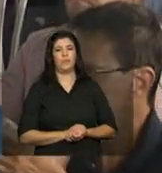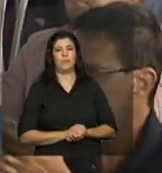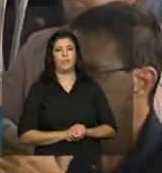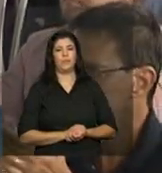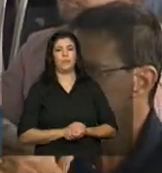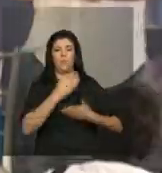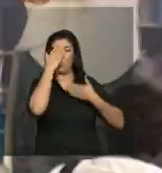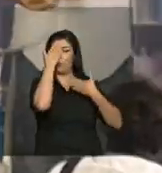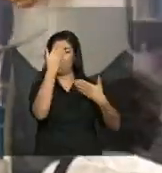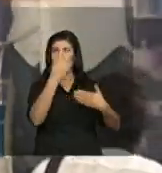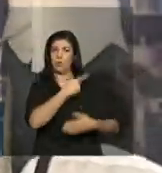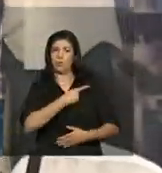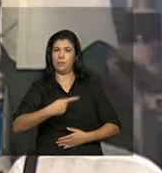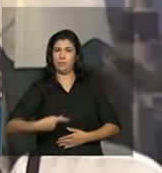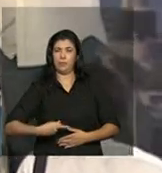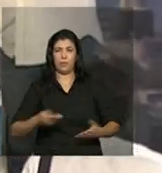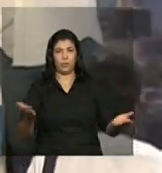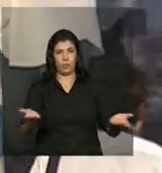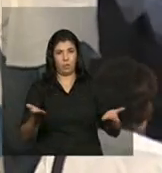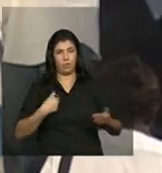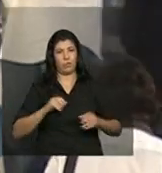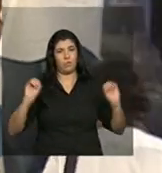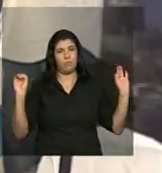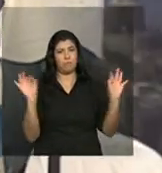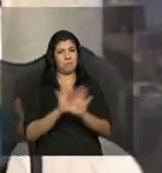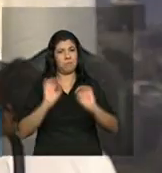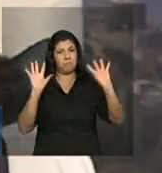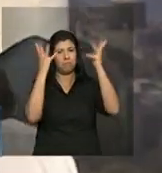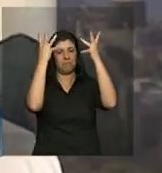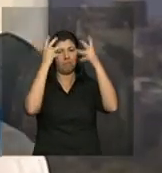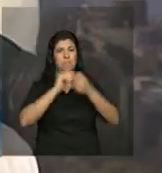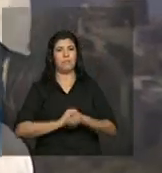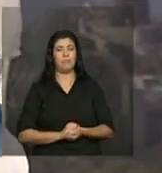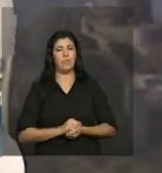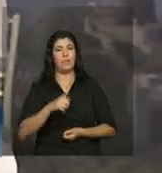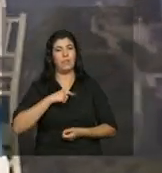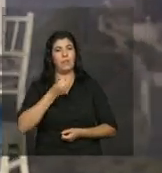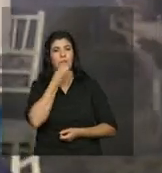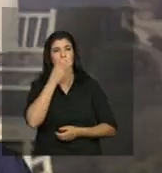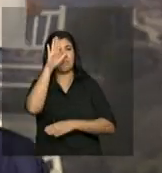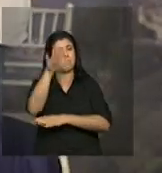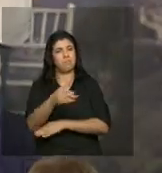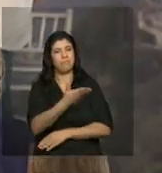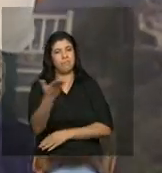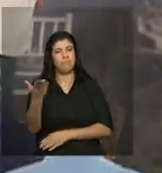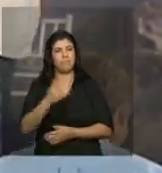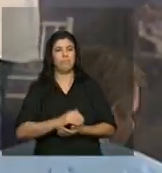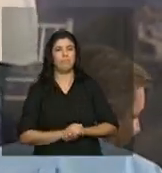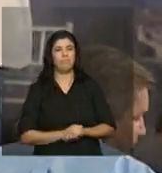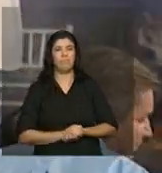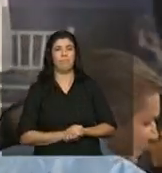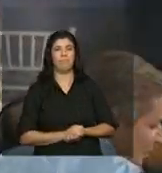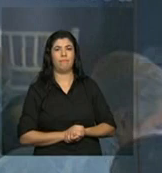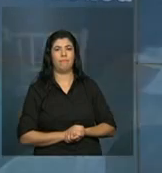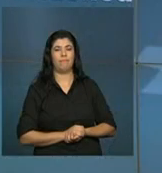Obrigada, presidenta. Bem, neste momento está encerrada a cerimônia. Tenham todos uma excelente tarde.